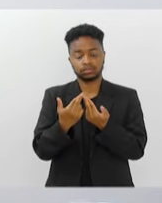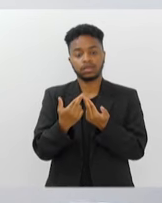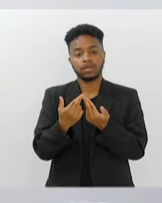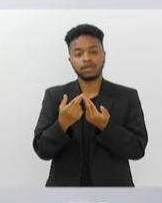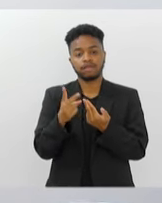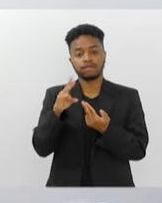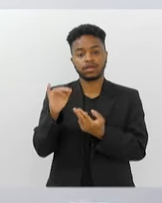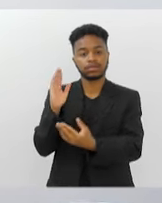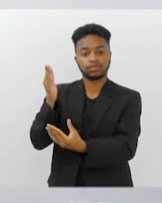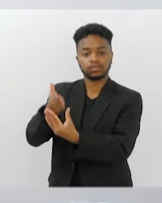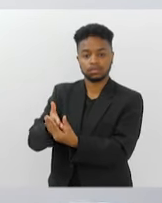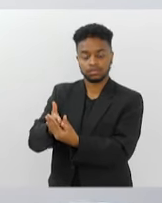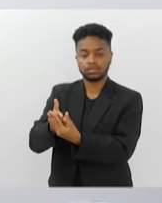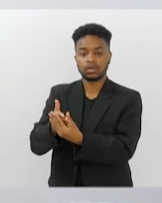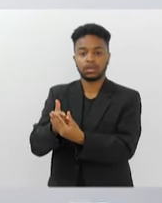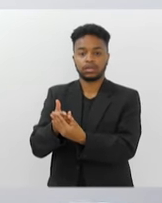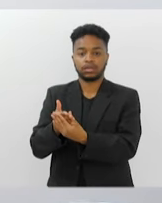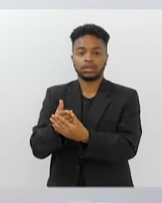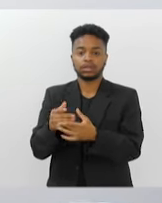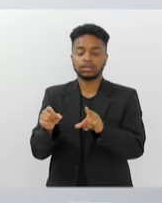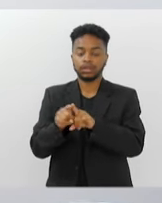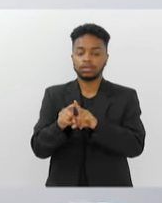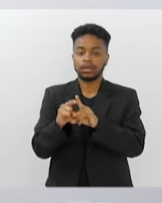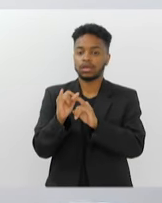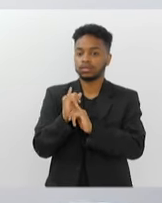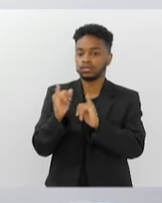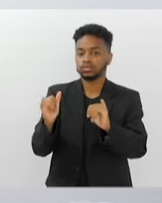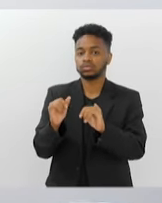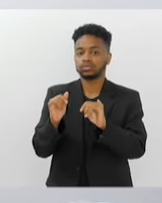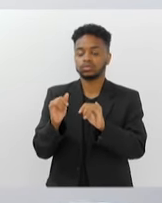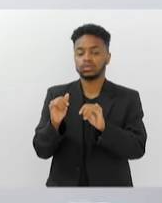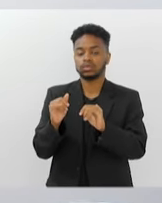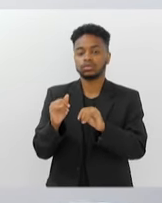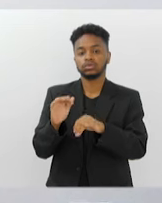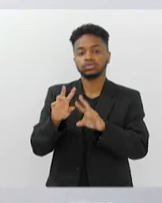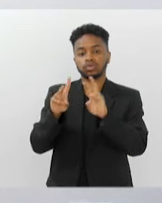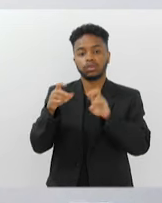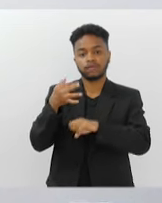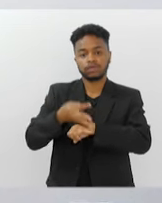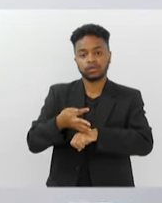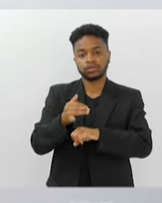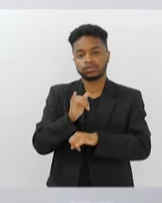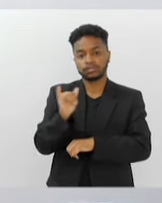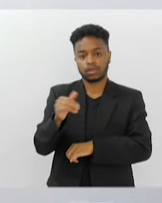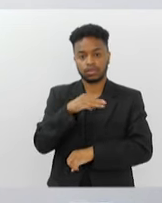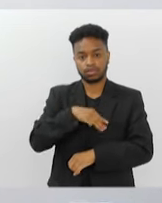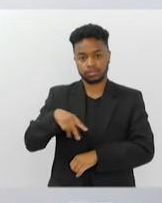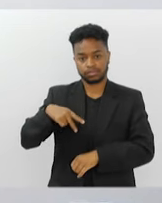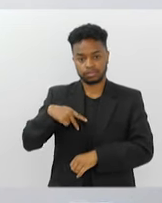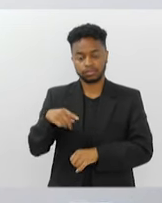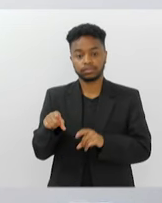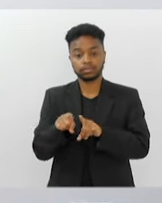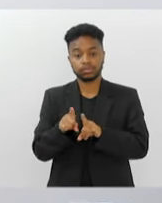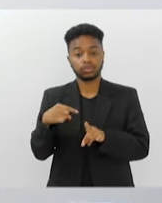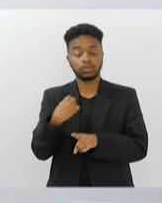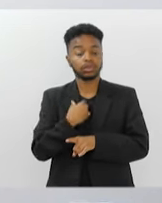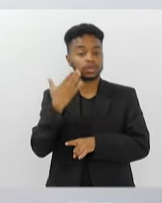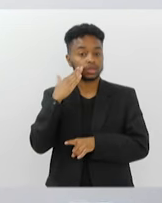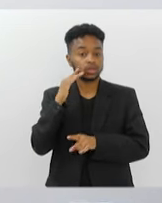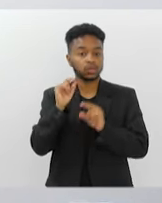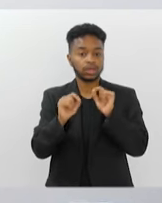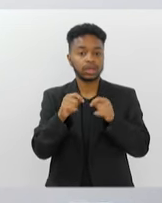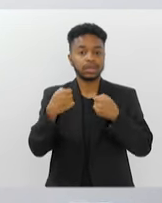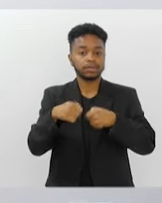processo administrativo disciplinar e comunicação da falta ao Ministério Público Estadual entendendo-se um a justificativa